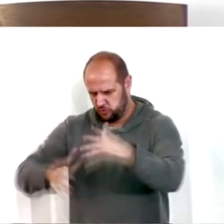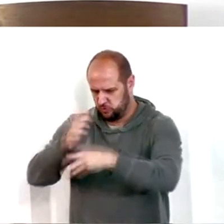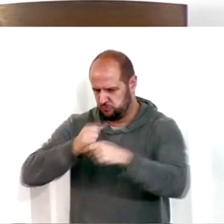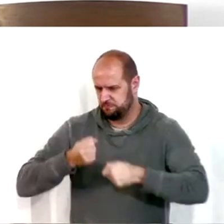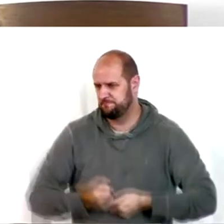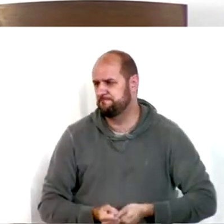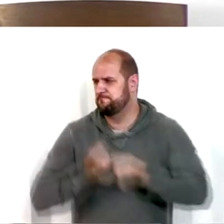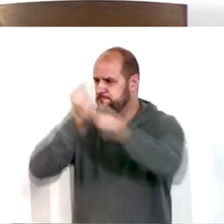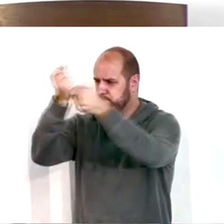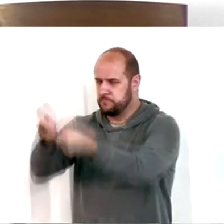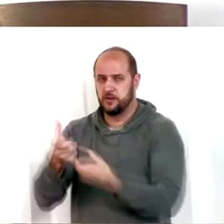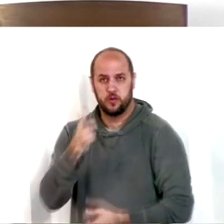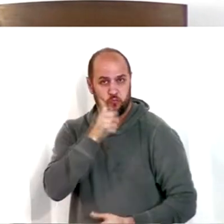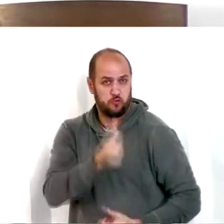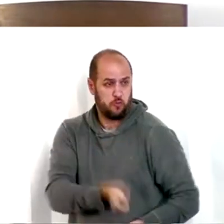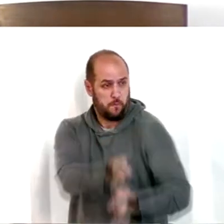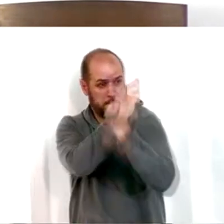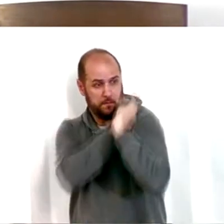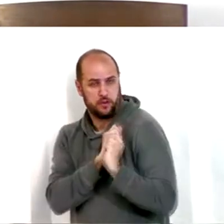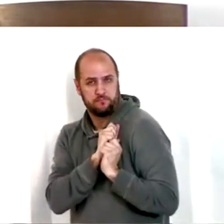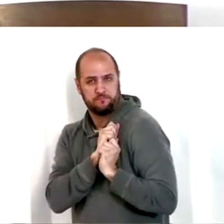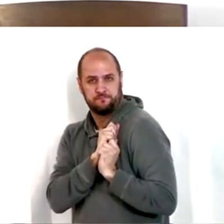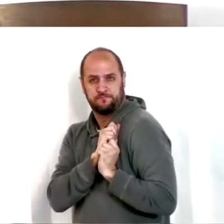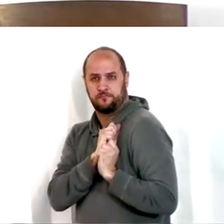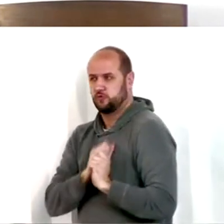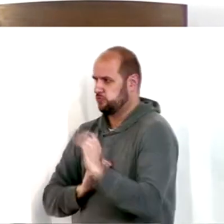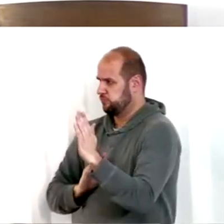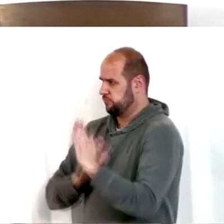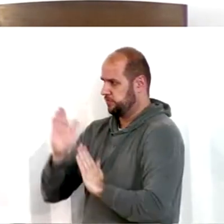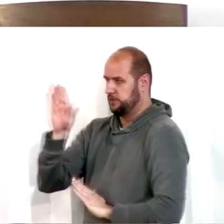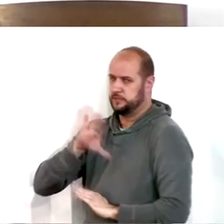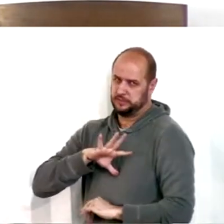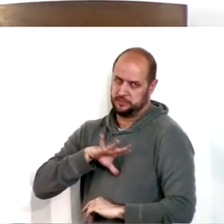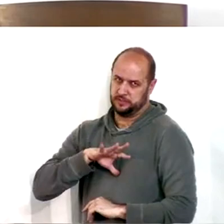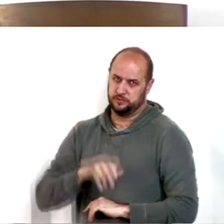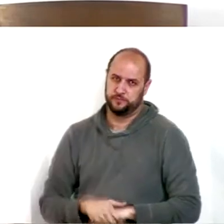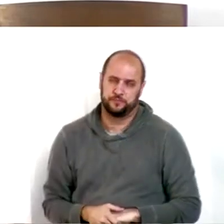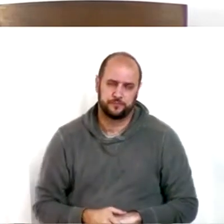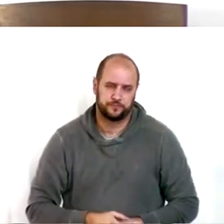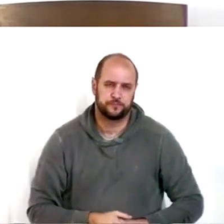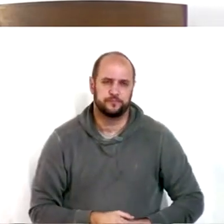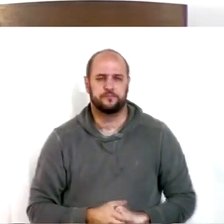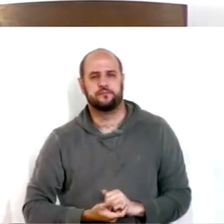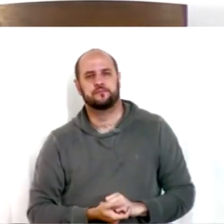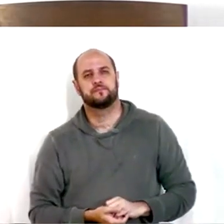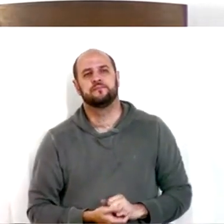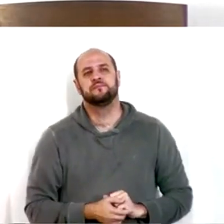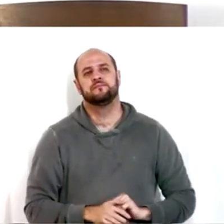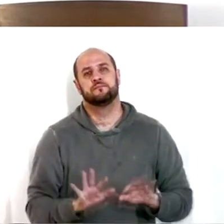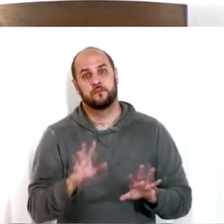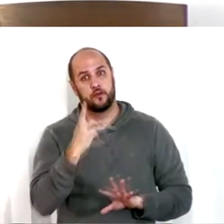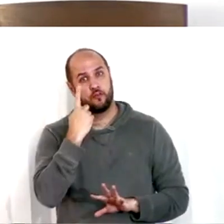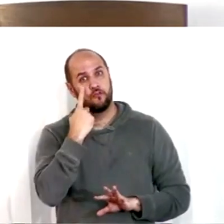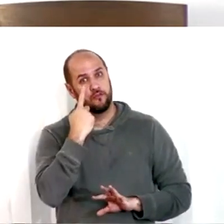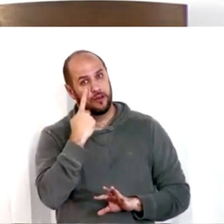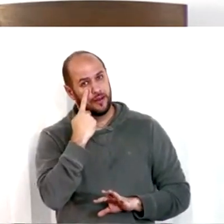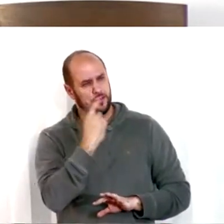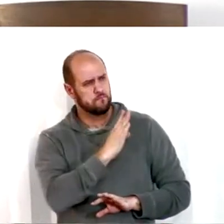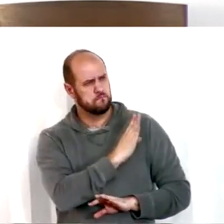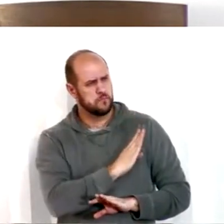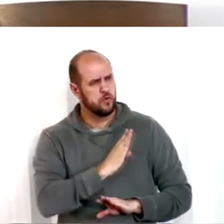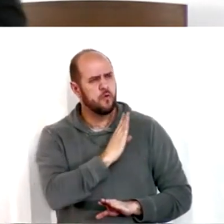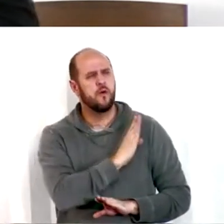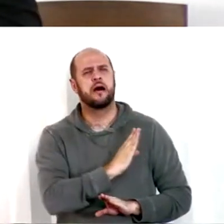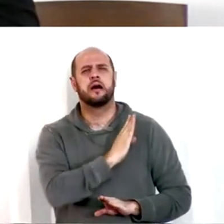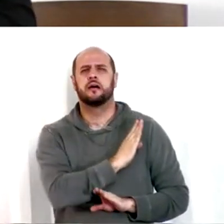Então entrou ela na cidade. Vejamos então a reação de